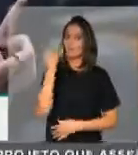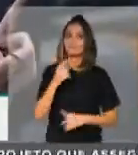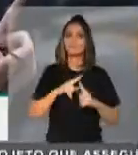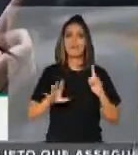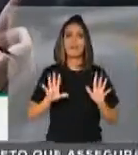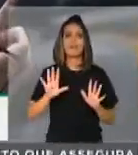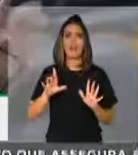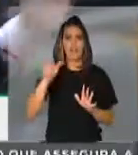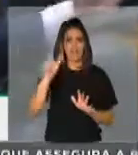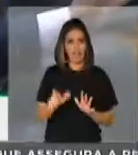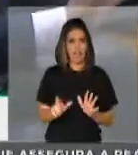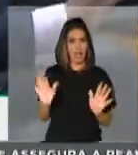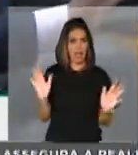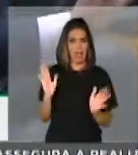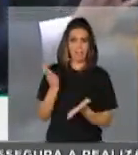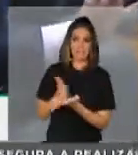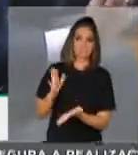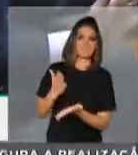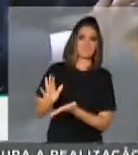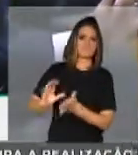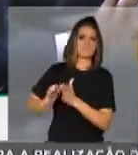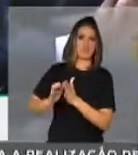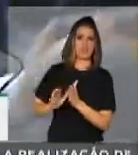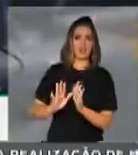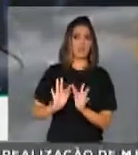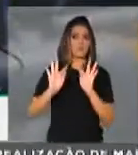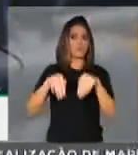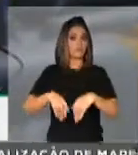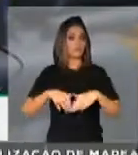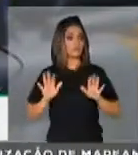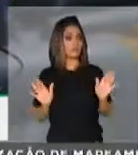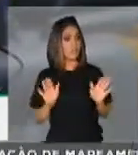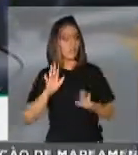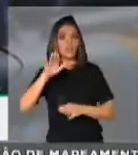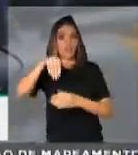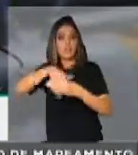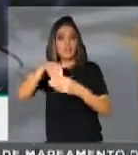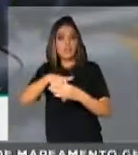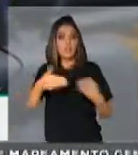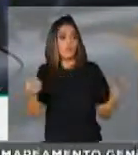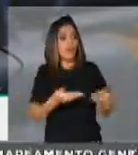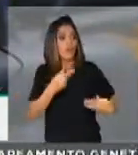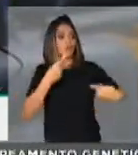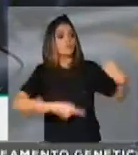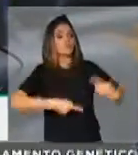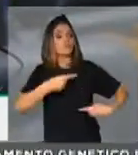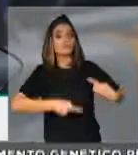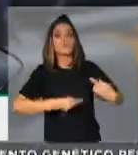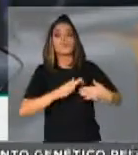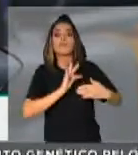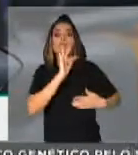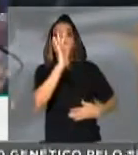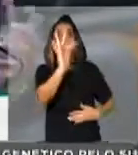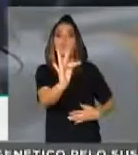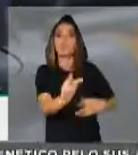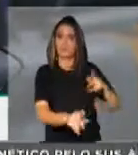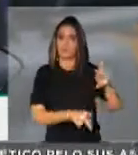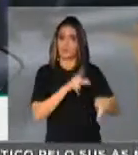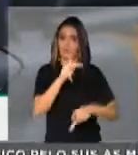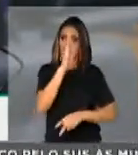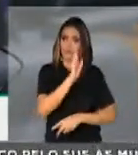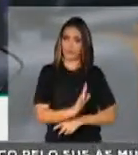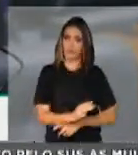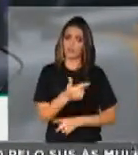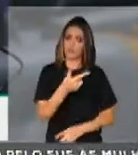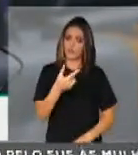é apartidário. A eleição passou, terminou em outubro. Agora, o que nós temos que pensar e discutir é o futuro do povo brasileiro. São